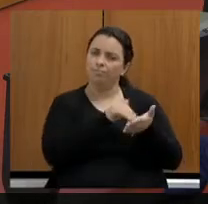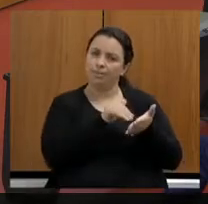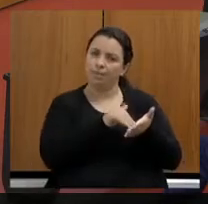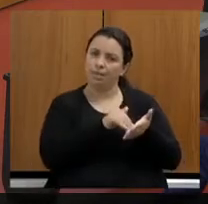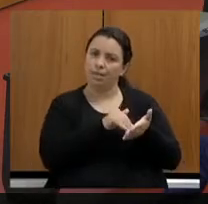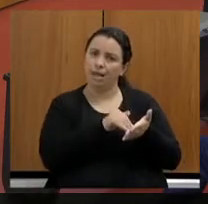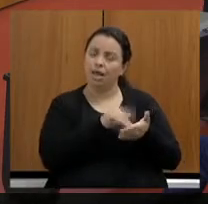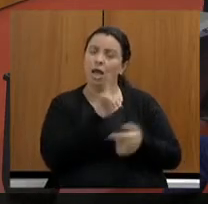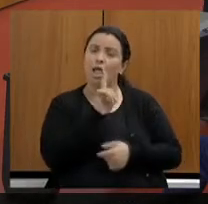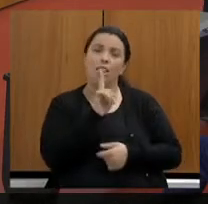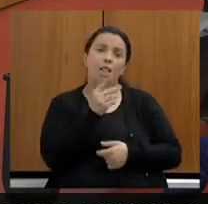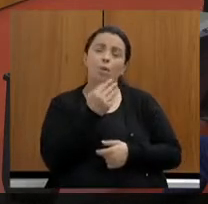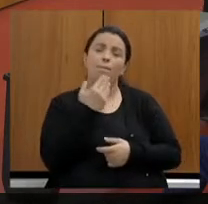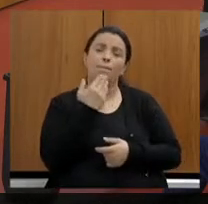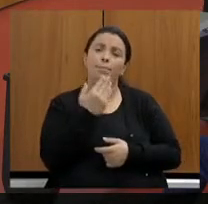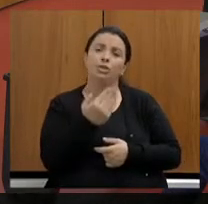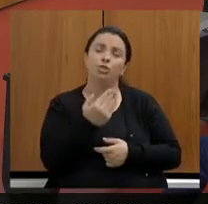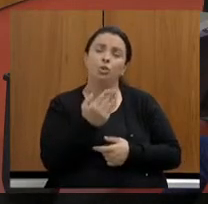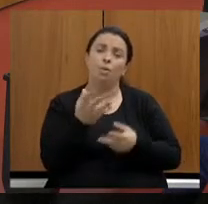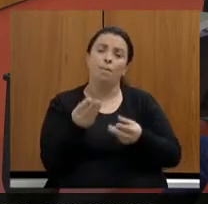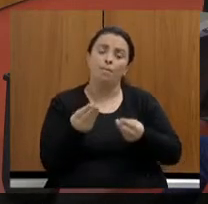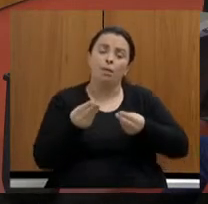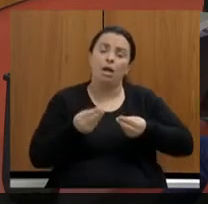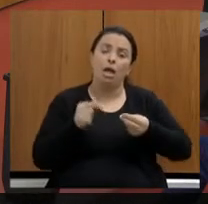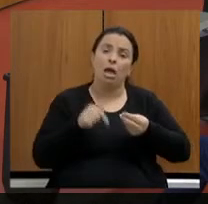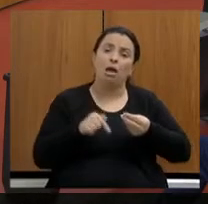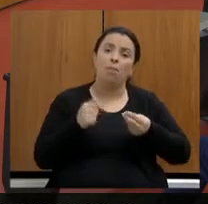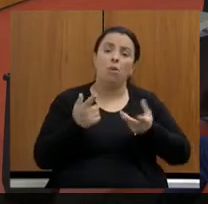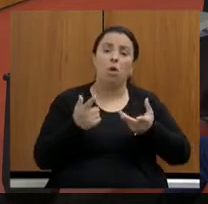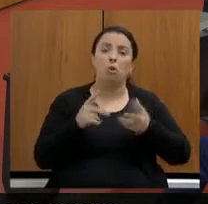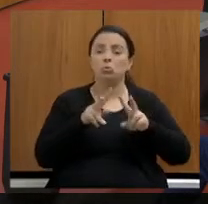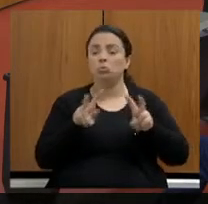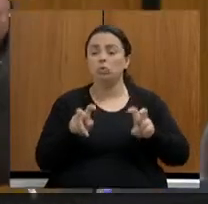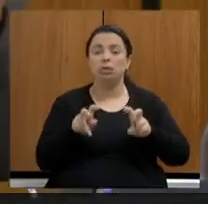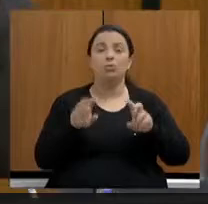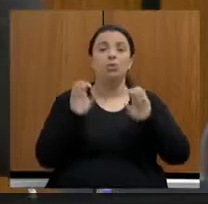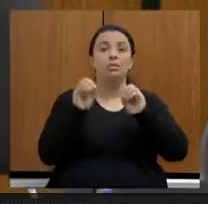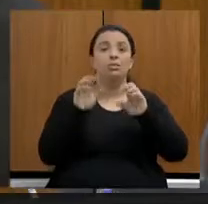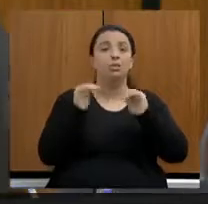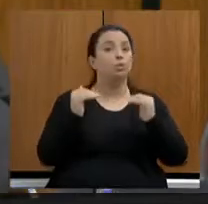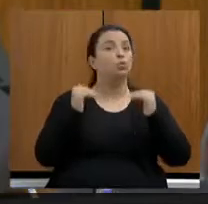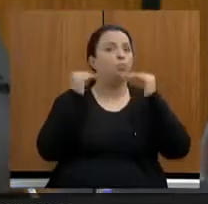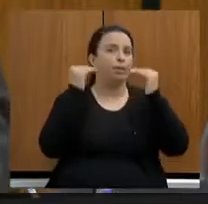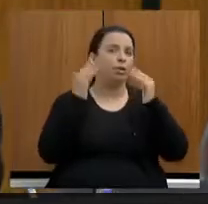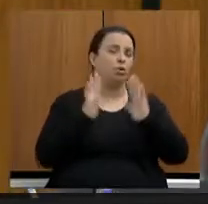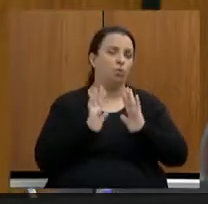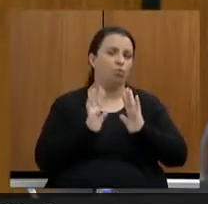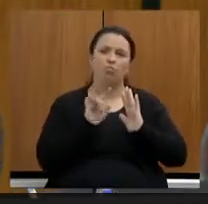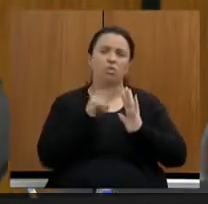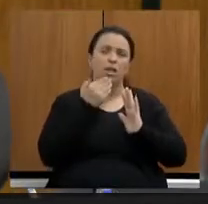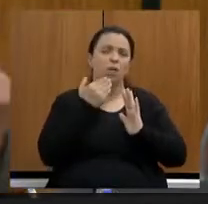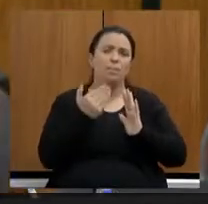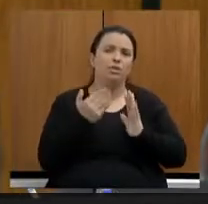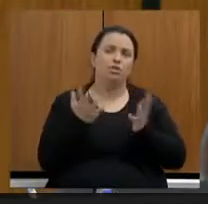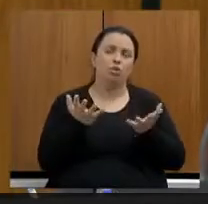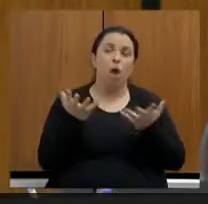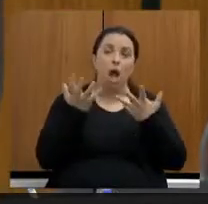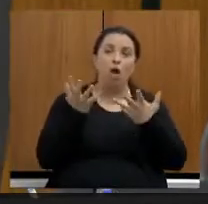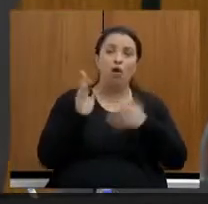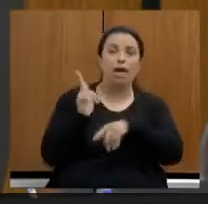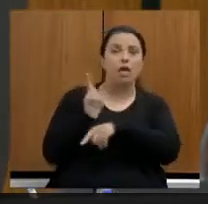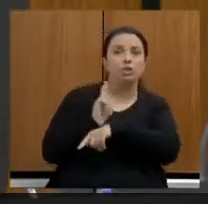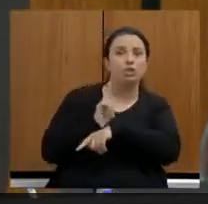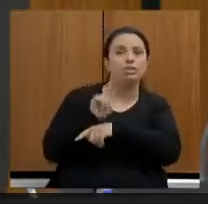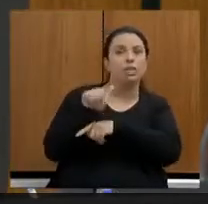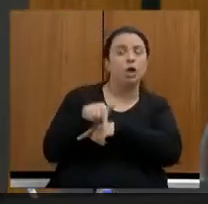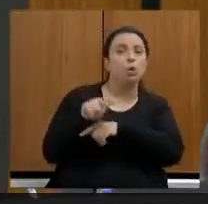ter nas suas mãos ensino superior foi na no início desse governo nas mudanças que